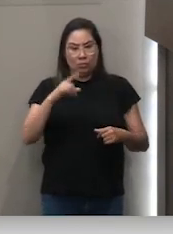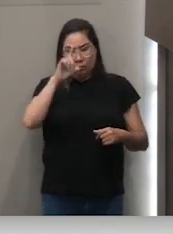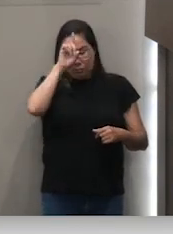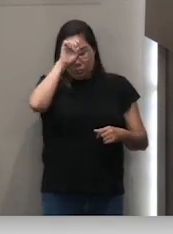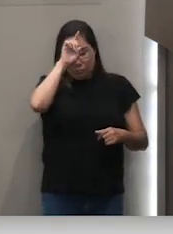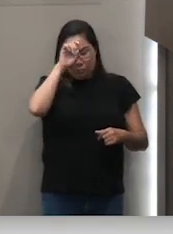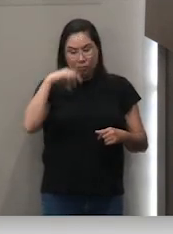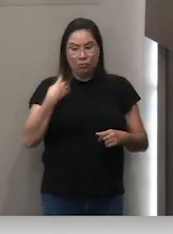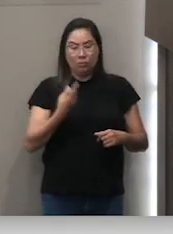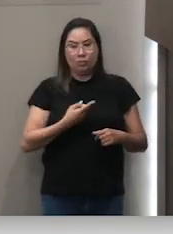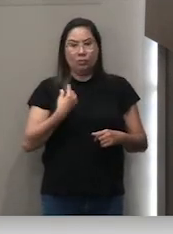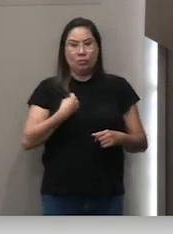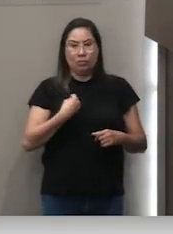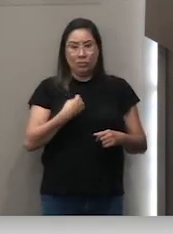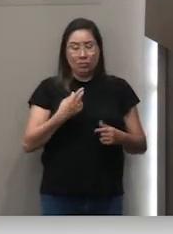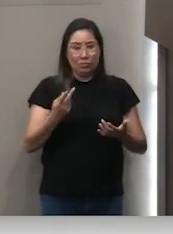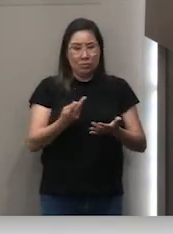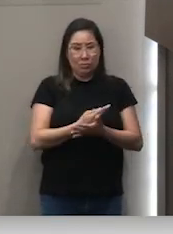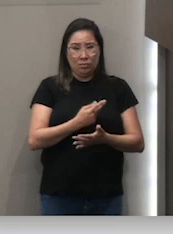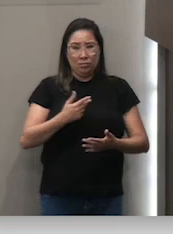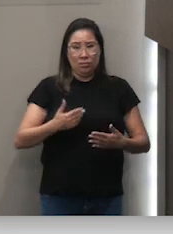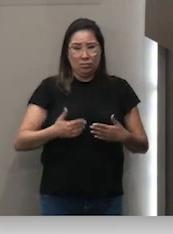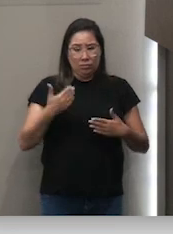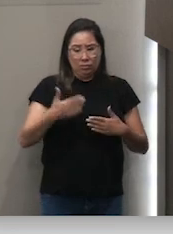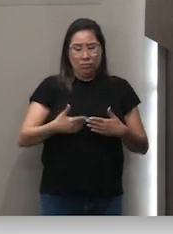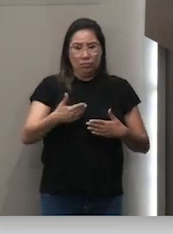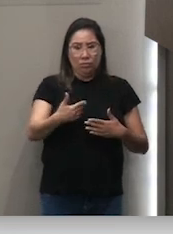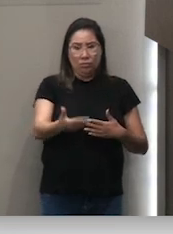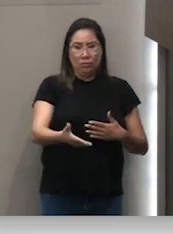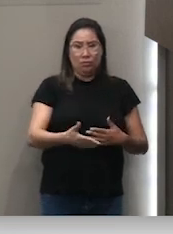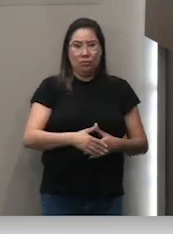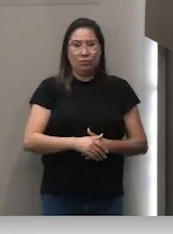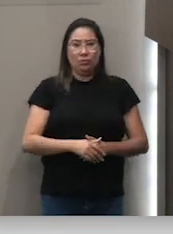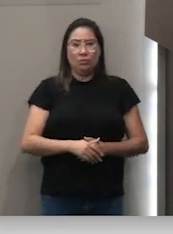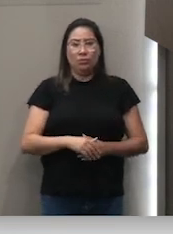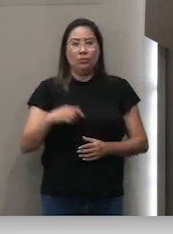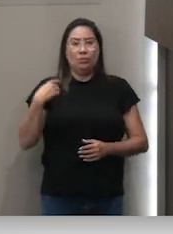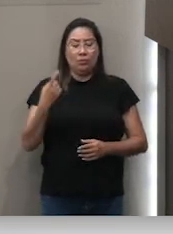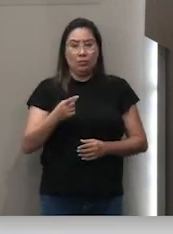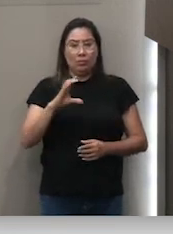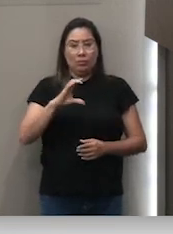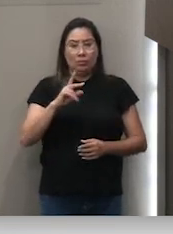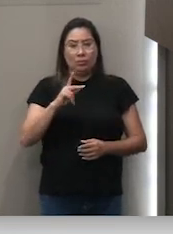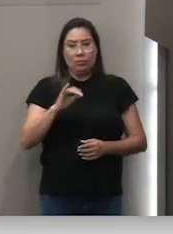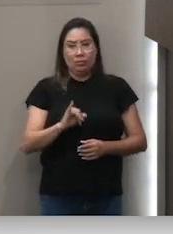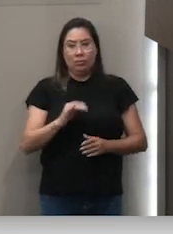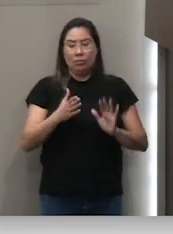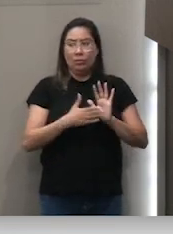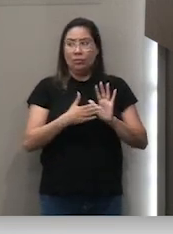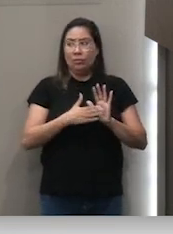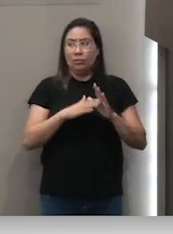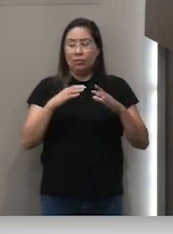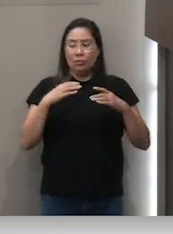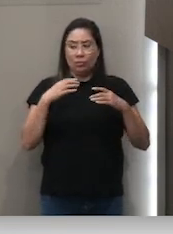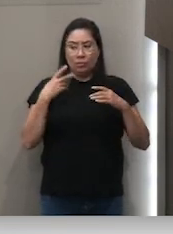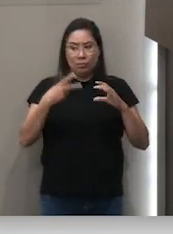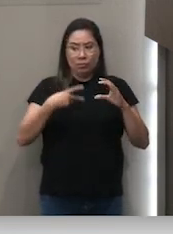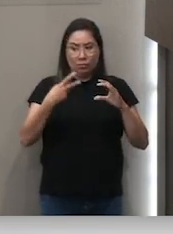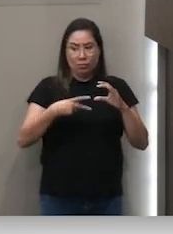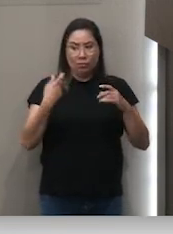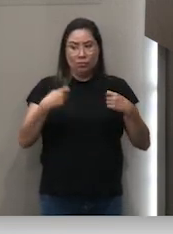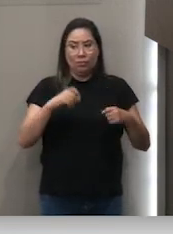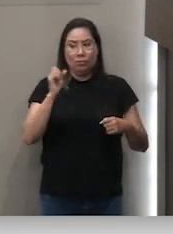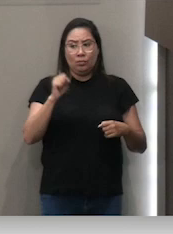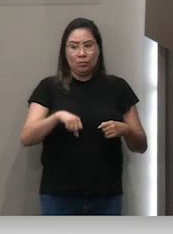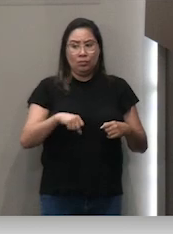Mas o que vem acontecendo, a gente, através dessa CPI que foi proposta aqui na Câmara de Vereadores, nós precisamos, sim, e